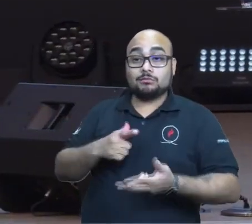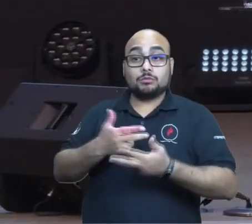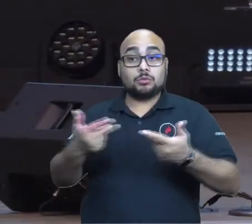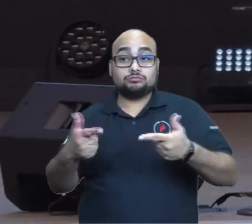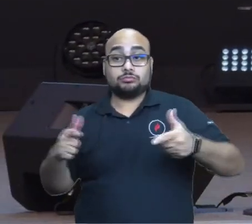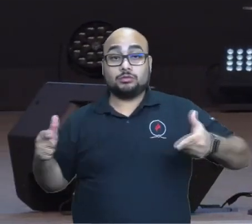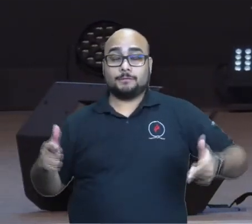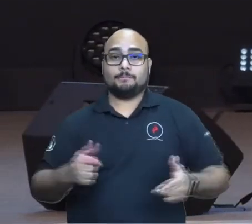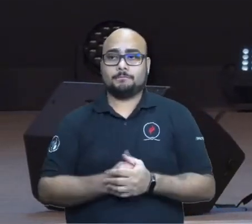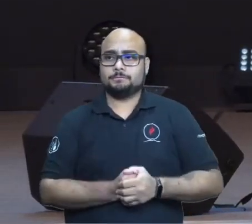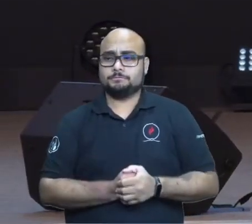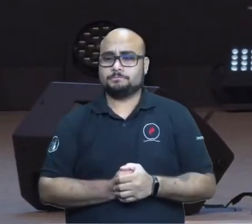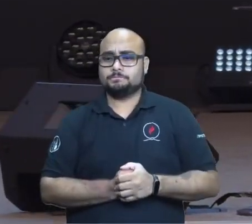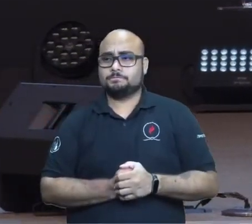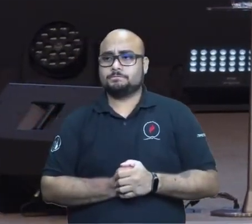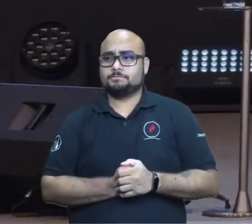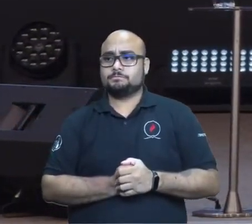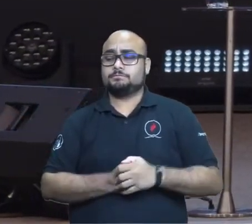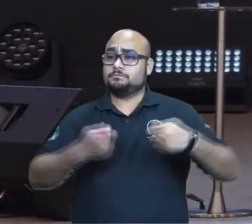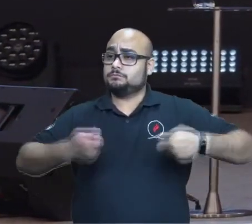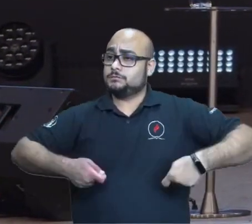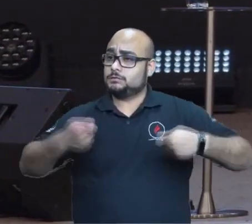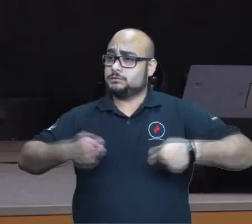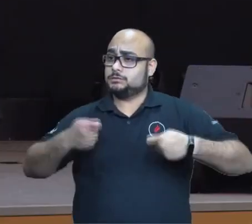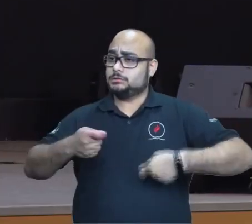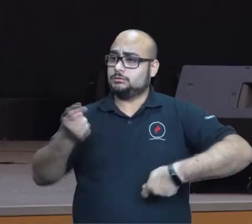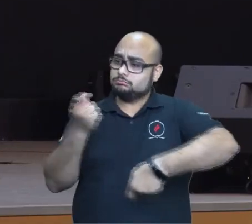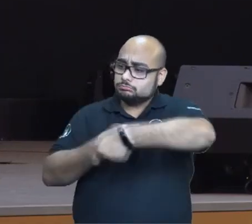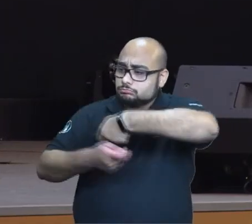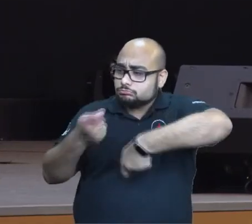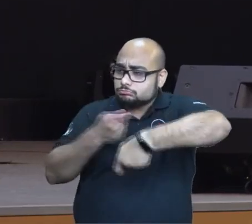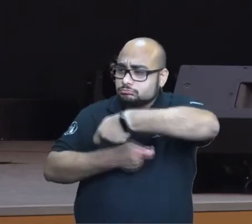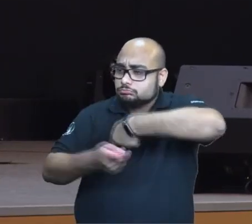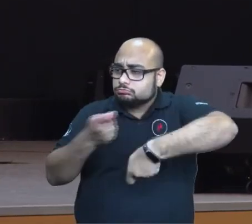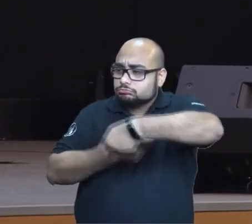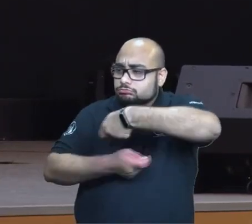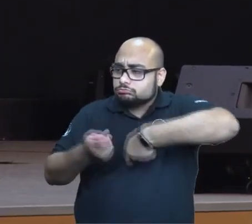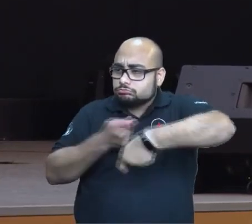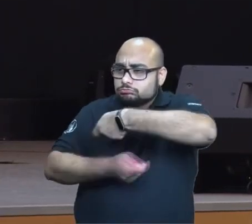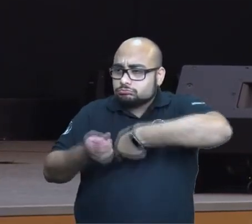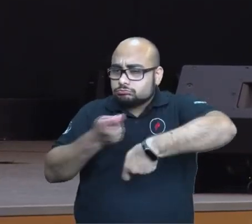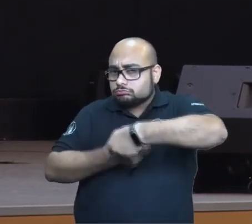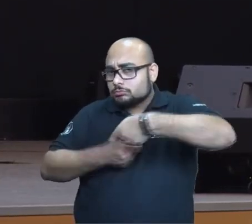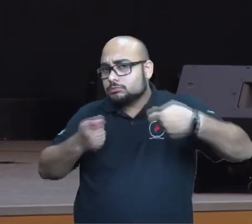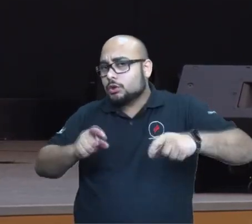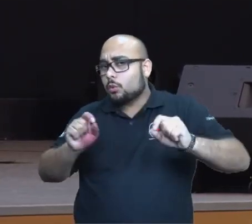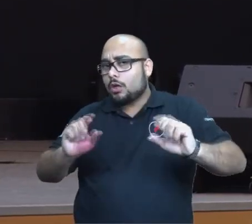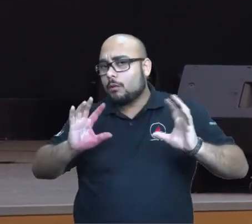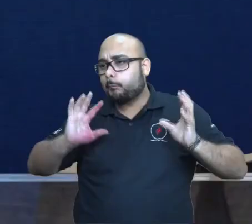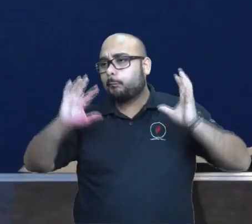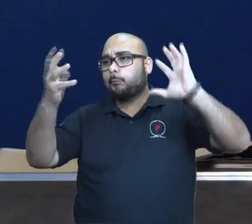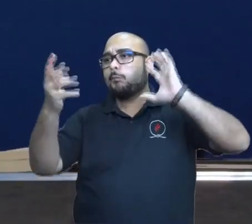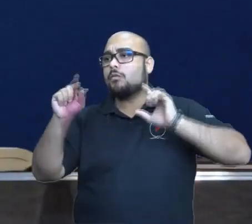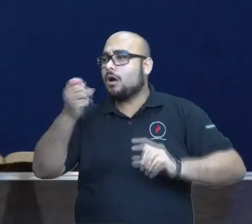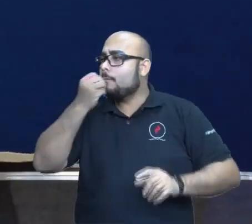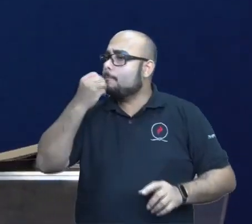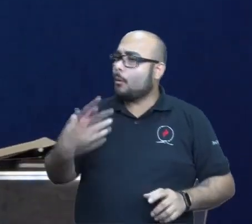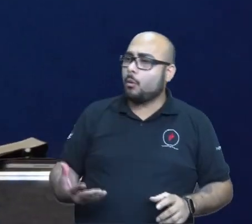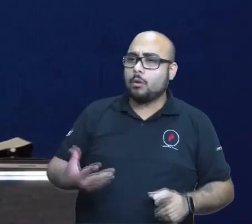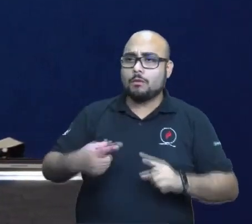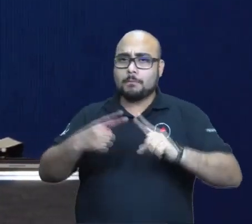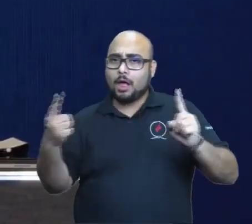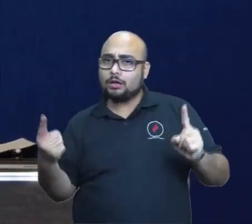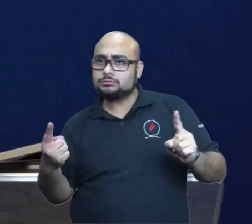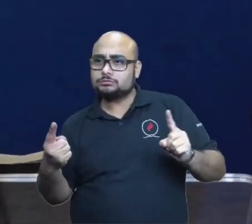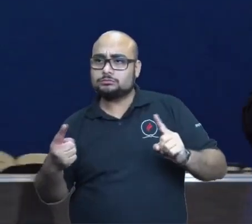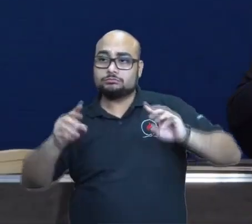da Viga caída e do ferro do Machado na água sem deixar de comemorar o que aconteceu e sem deixar de dar atenção para o problema que